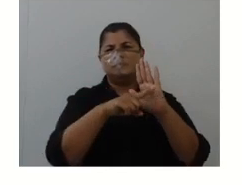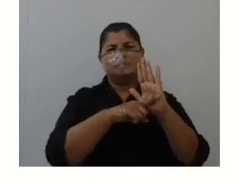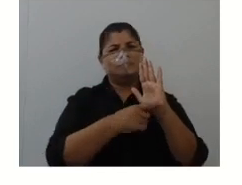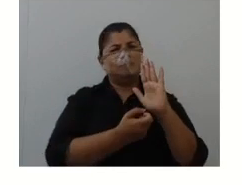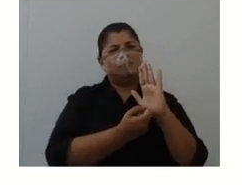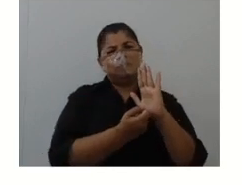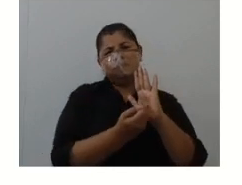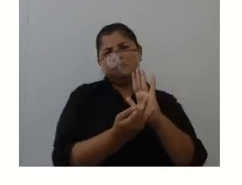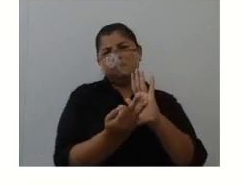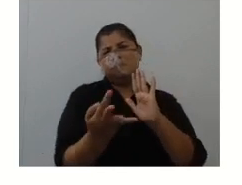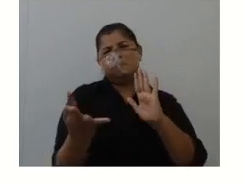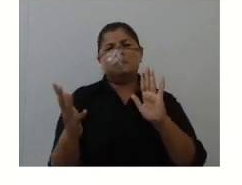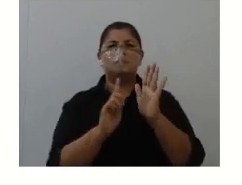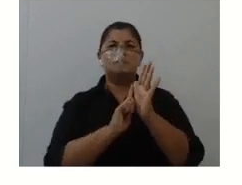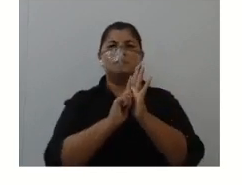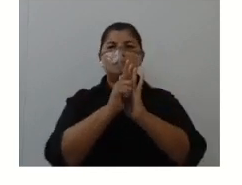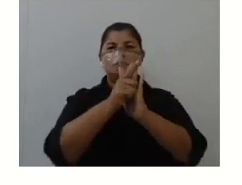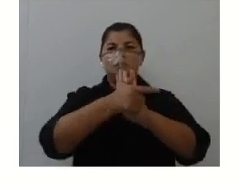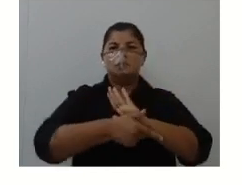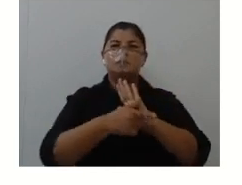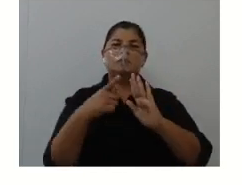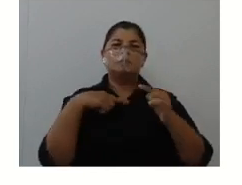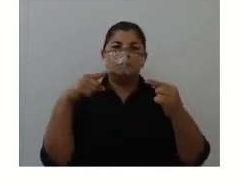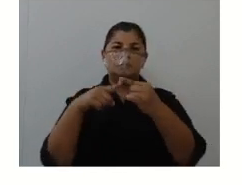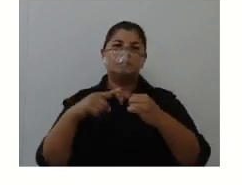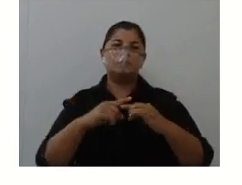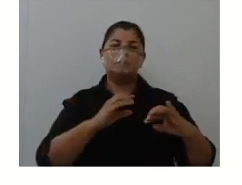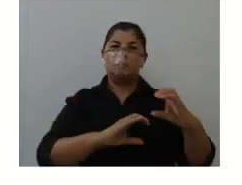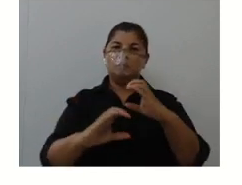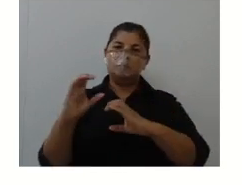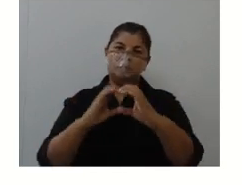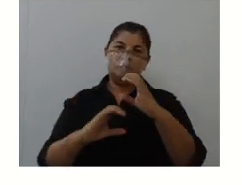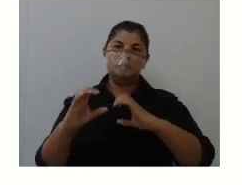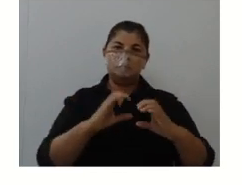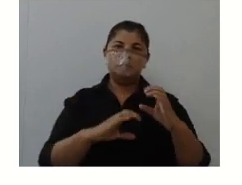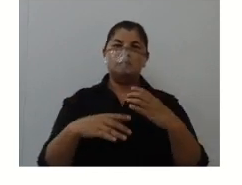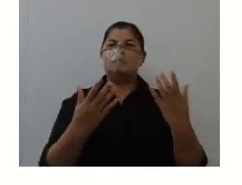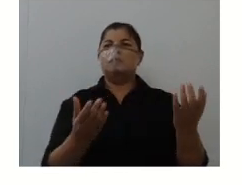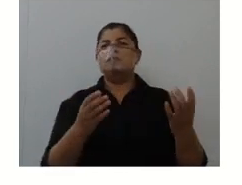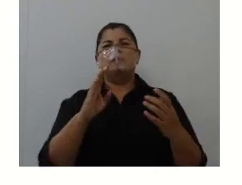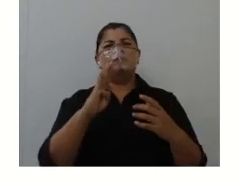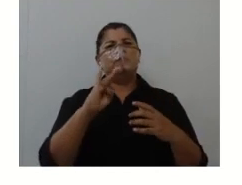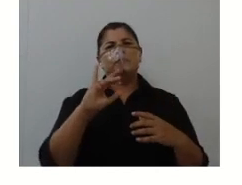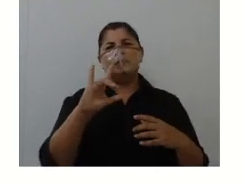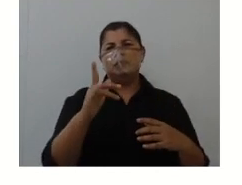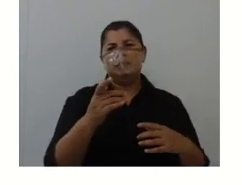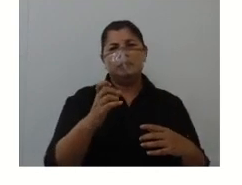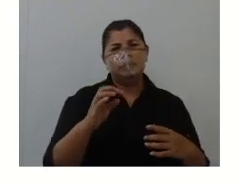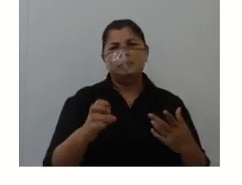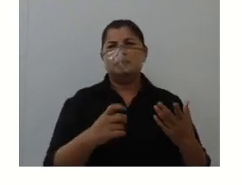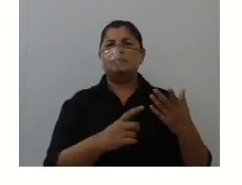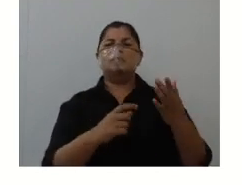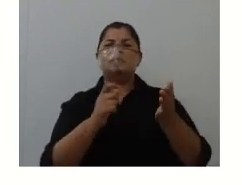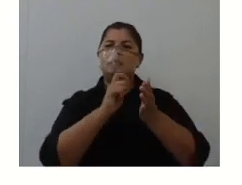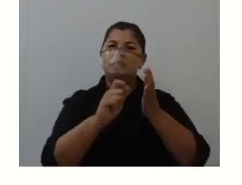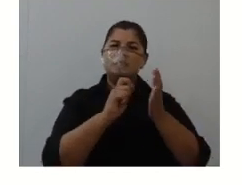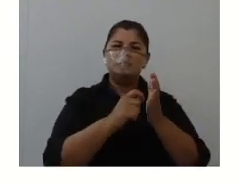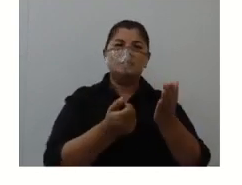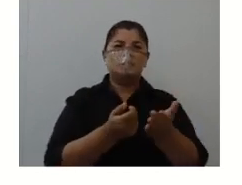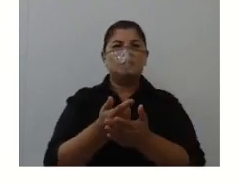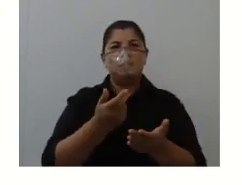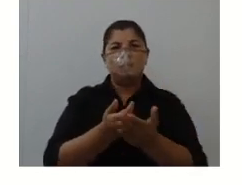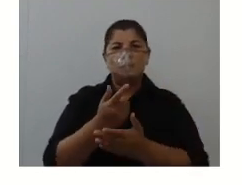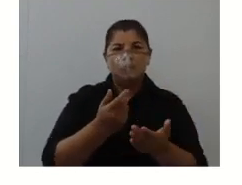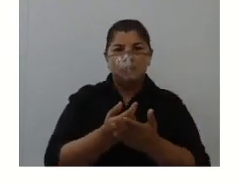que fazem parte da nossa comunicação, do nosso dia a dia. Tá? Então, ó, sermão, bilhete, notícia jornalística, lista de compras, ó, acabei de falar. E na